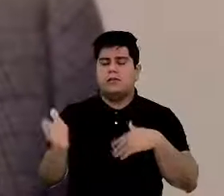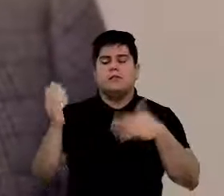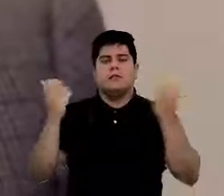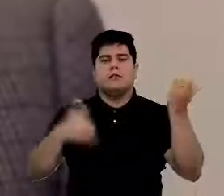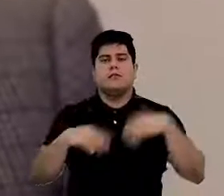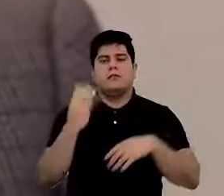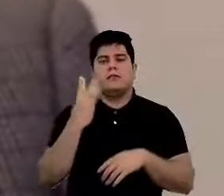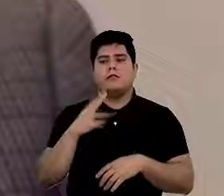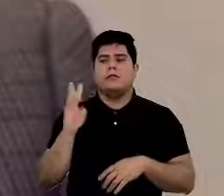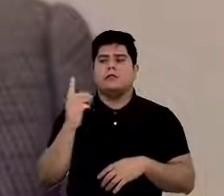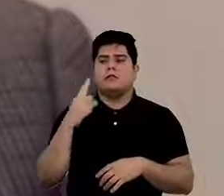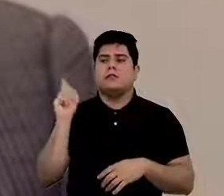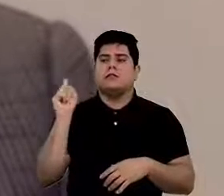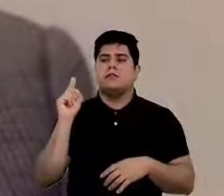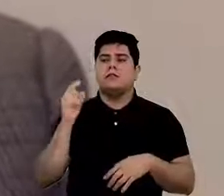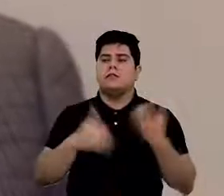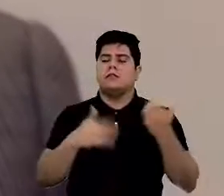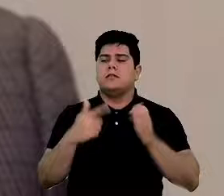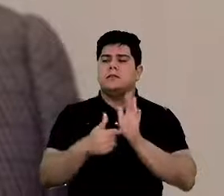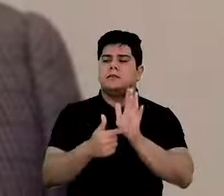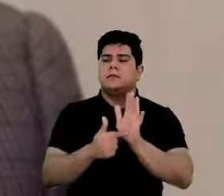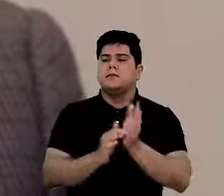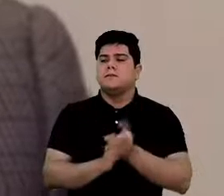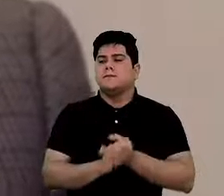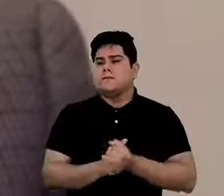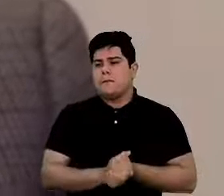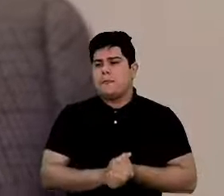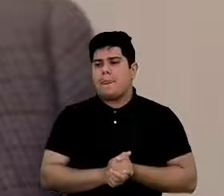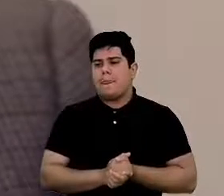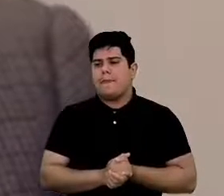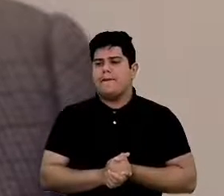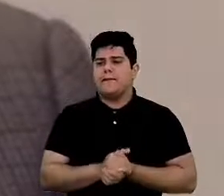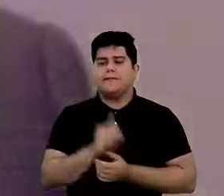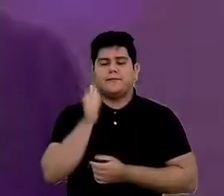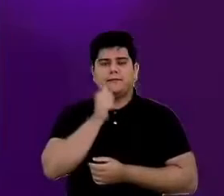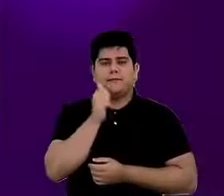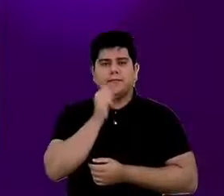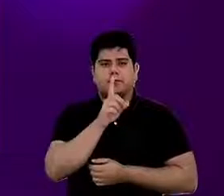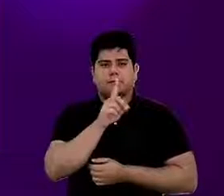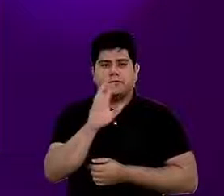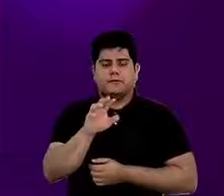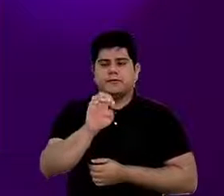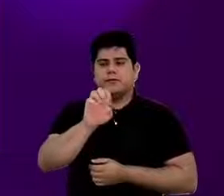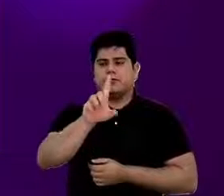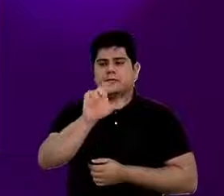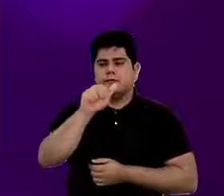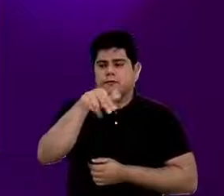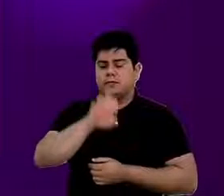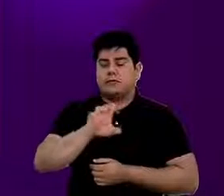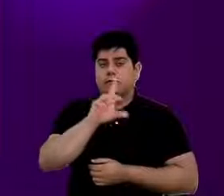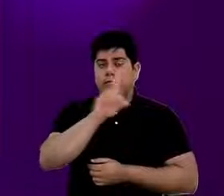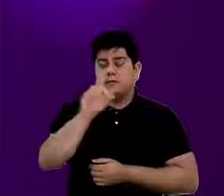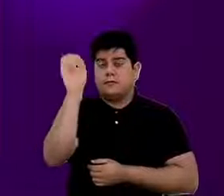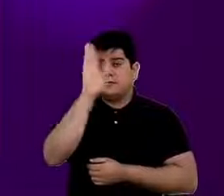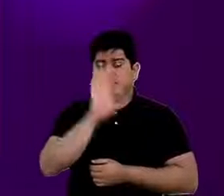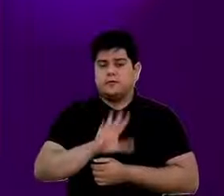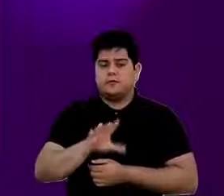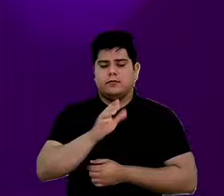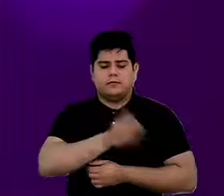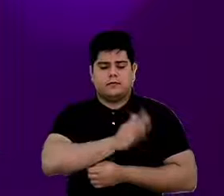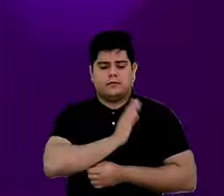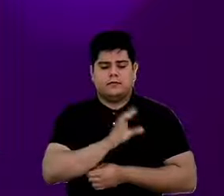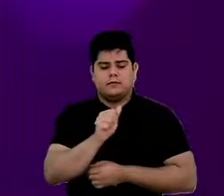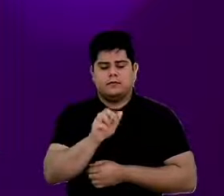três últimas apresentações com a doutora Ariane Macedo, que é coordenadora nacional da Cardio-Oncologia do